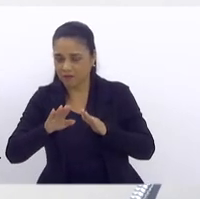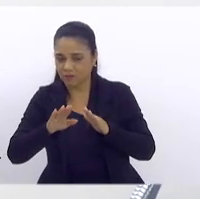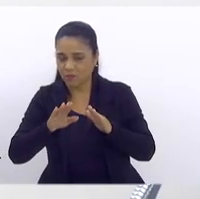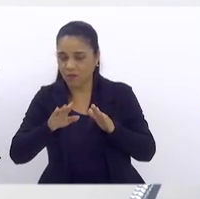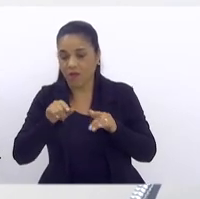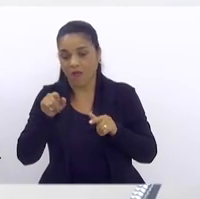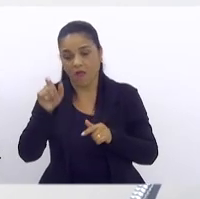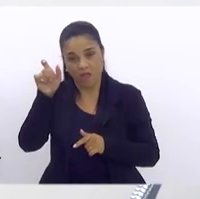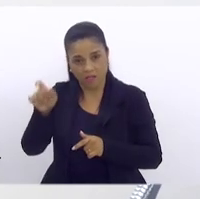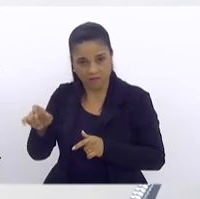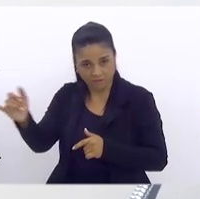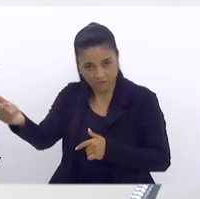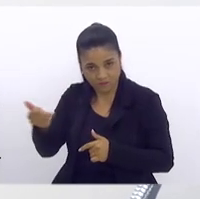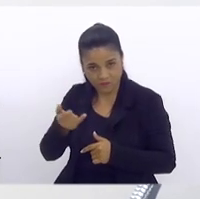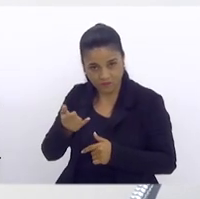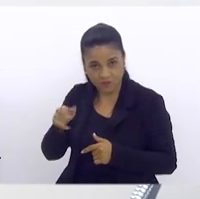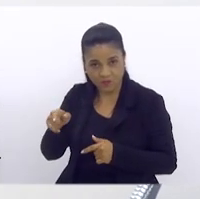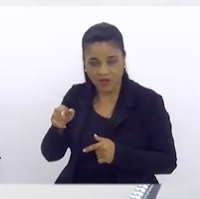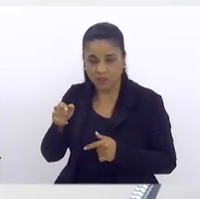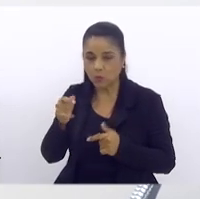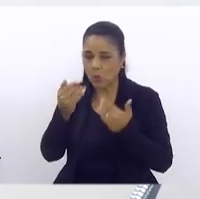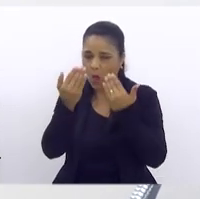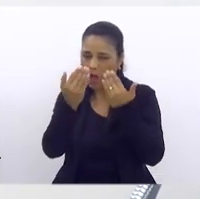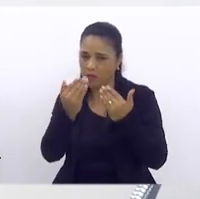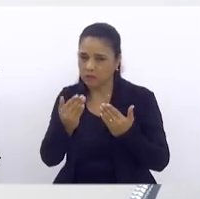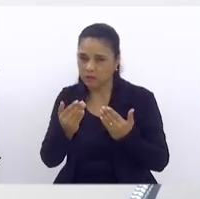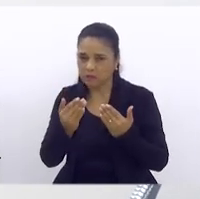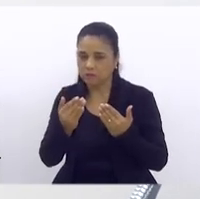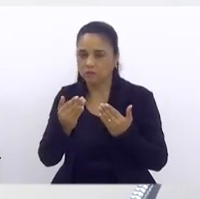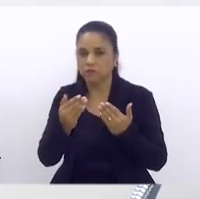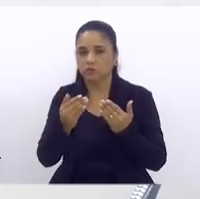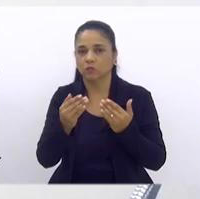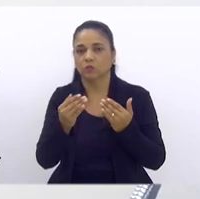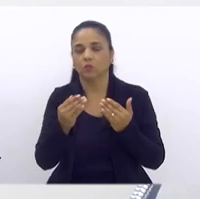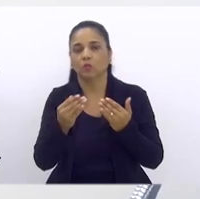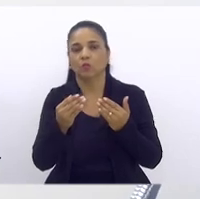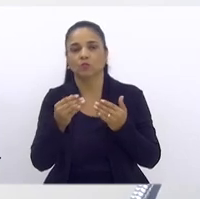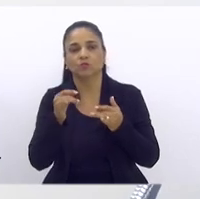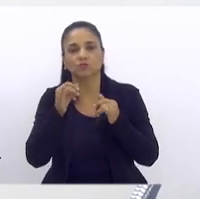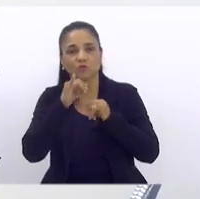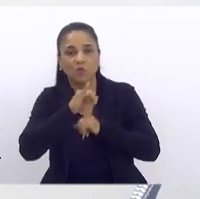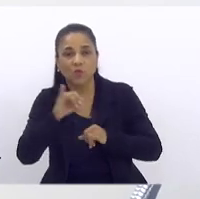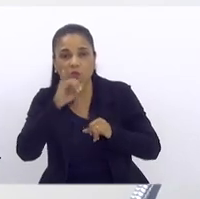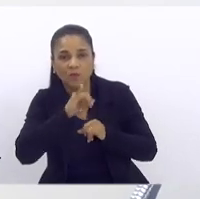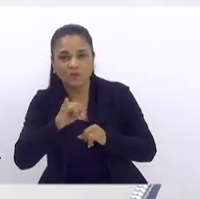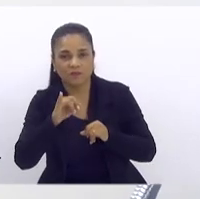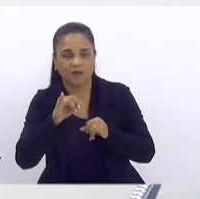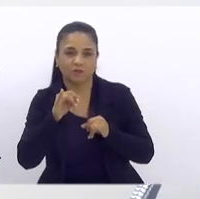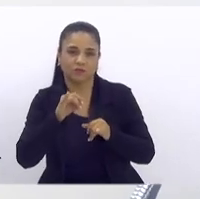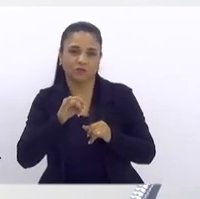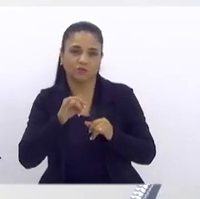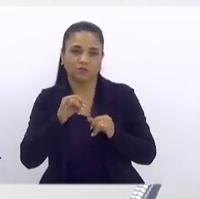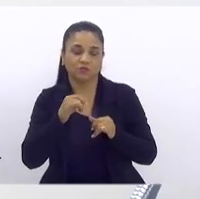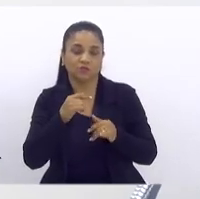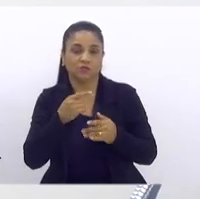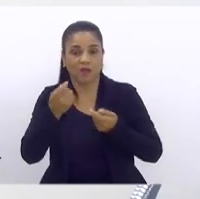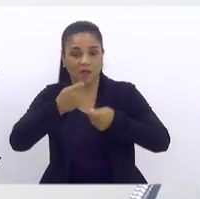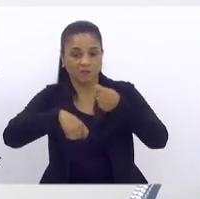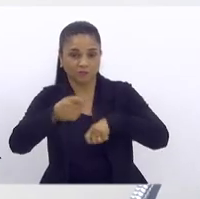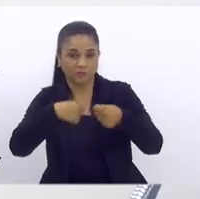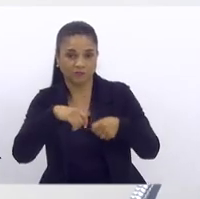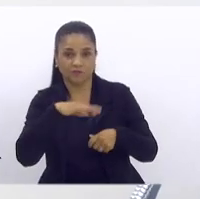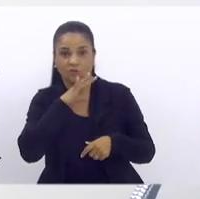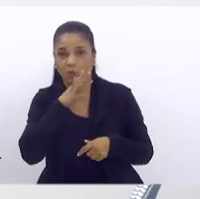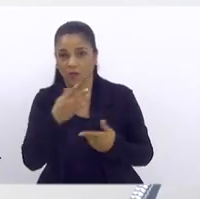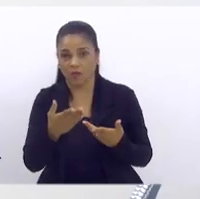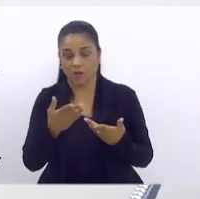analisou as... comentários ruins sobre a administração, vou falar assim. Sim. Hoje as pessoas têm medo de fazer.